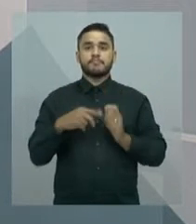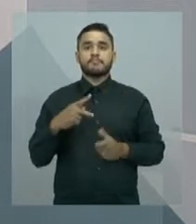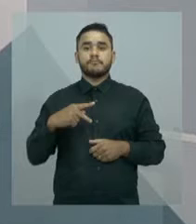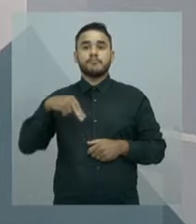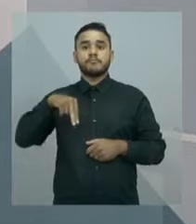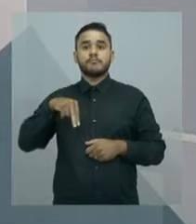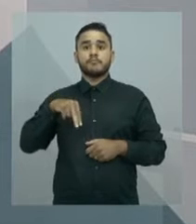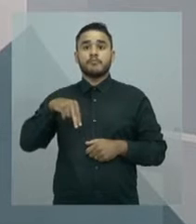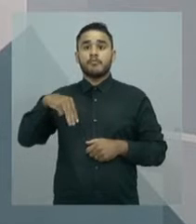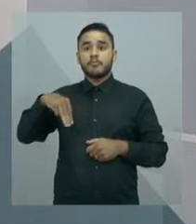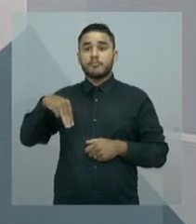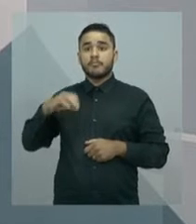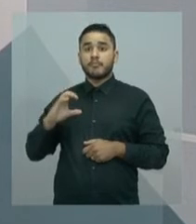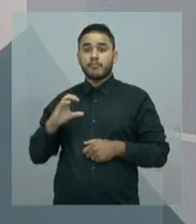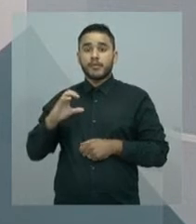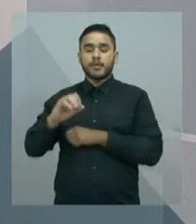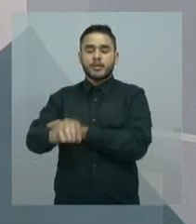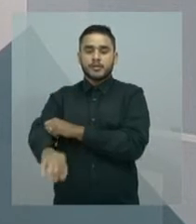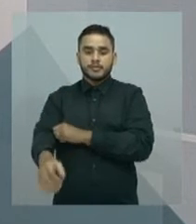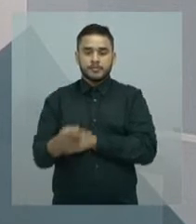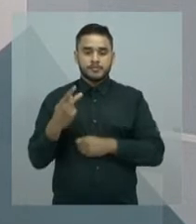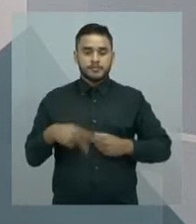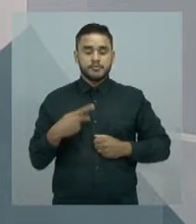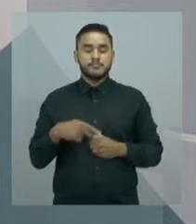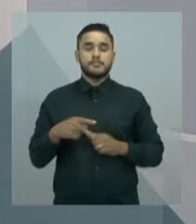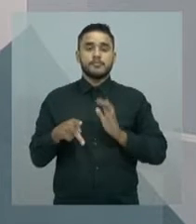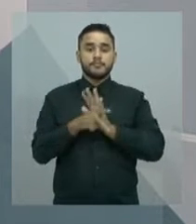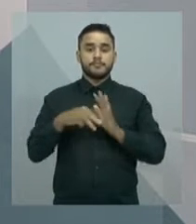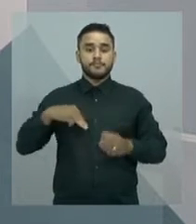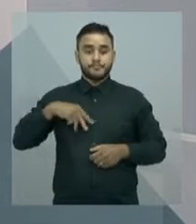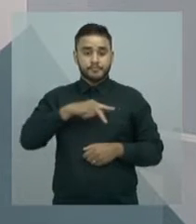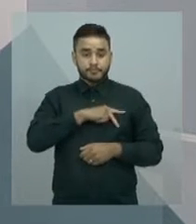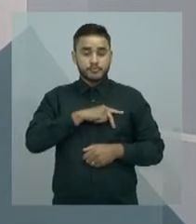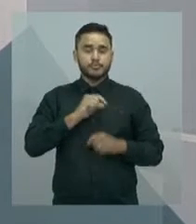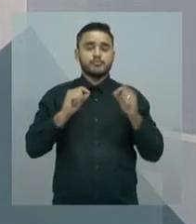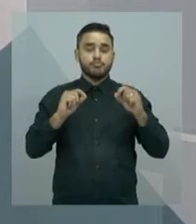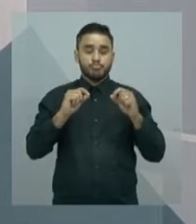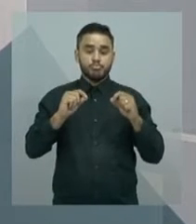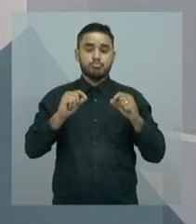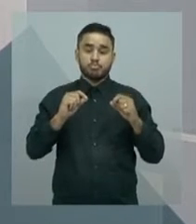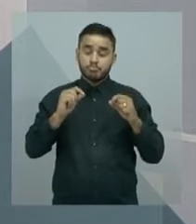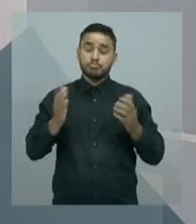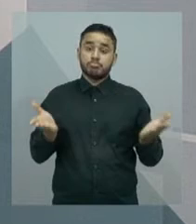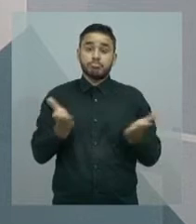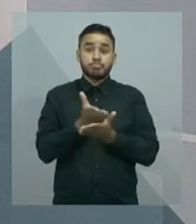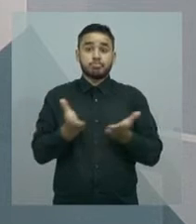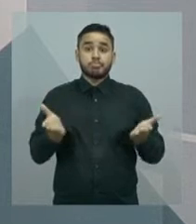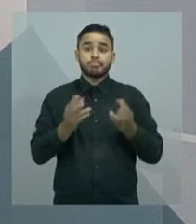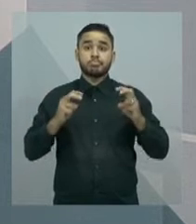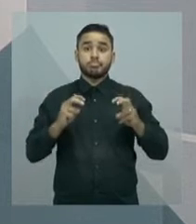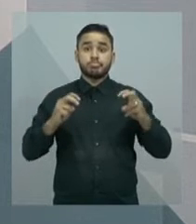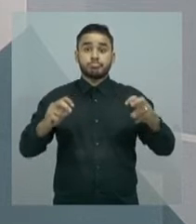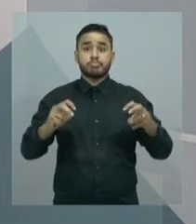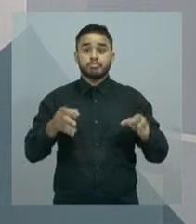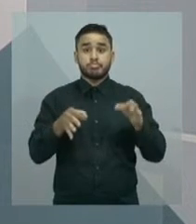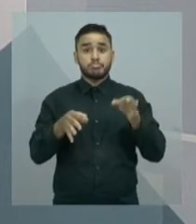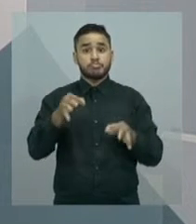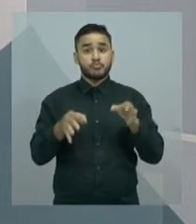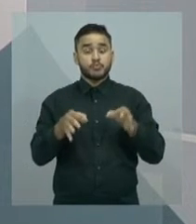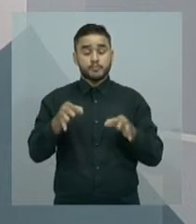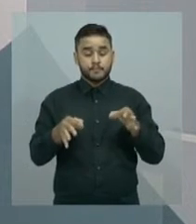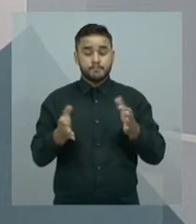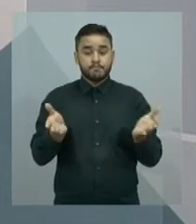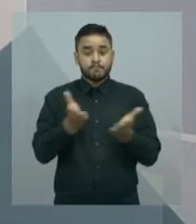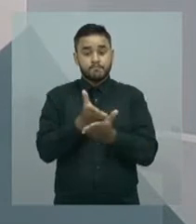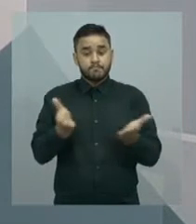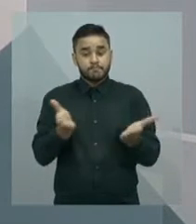do Ministério Público do Estado do Ceará. E para falar sobre esse programa, estamos recebendo aqui no estúdio